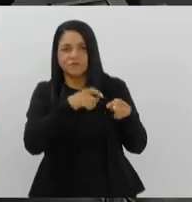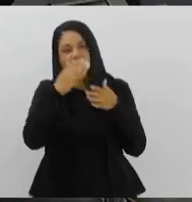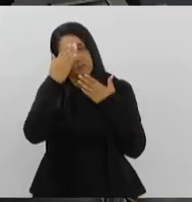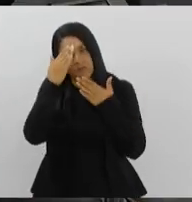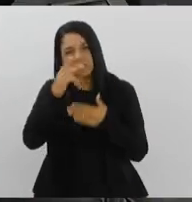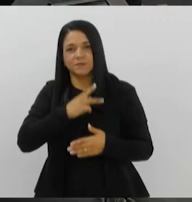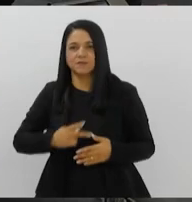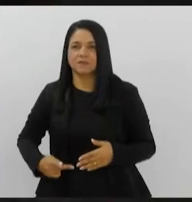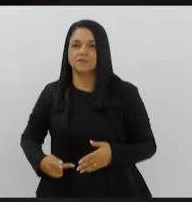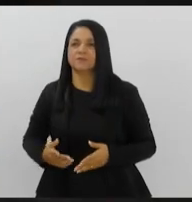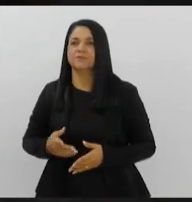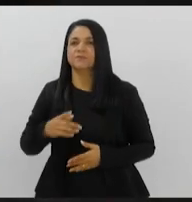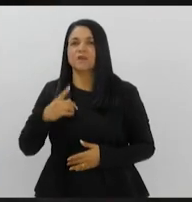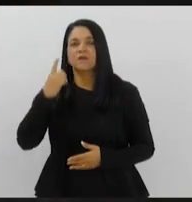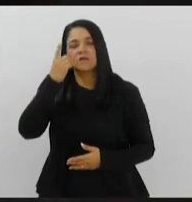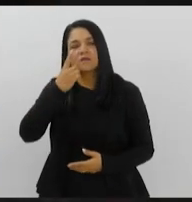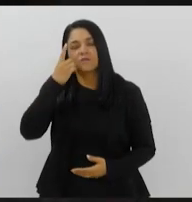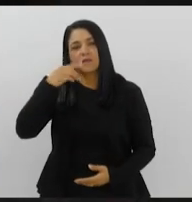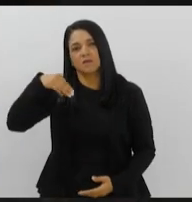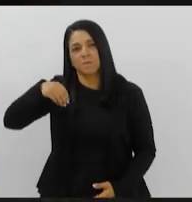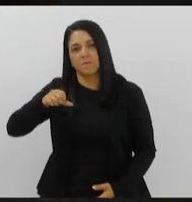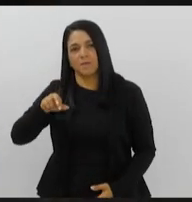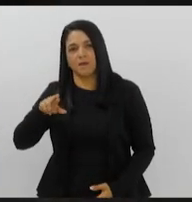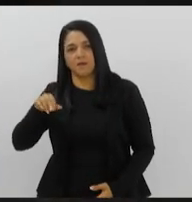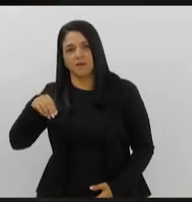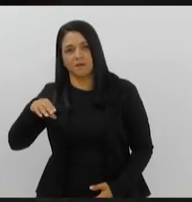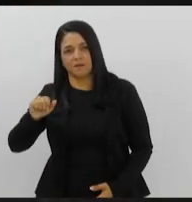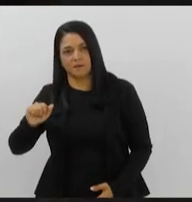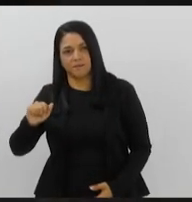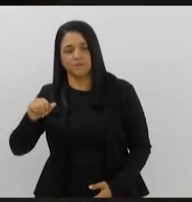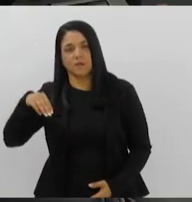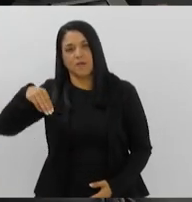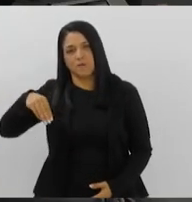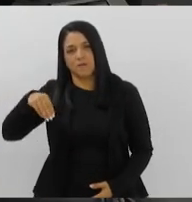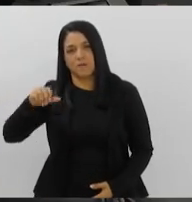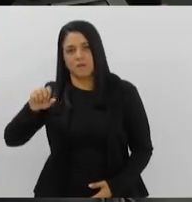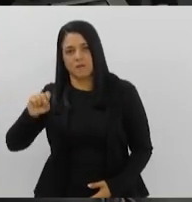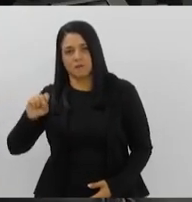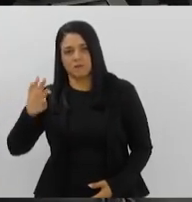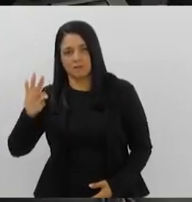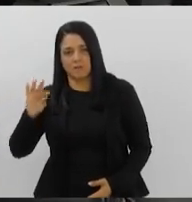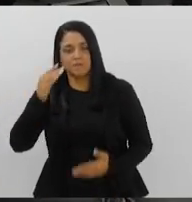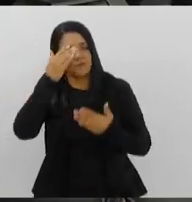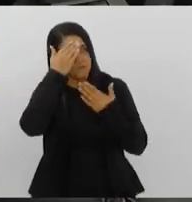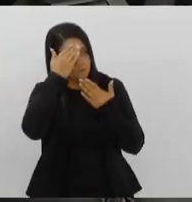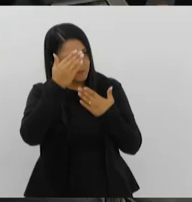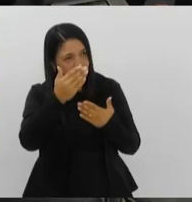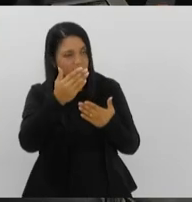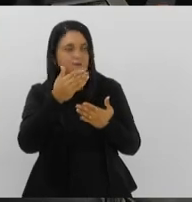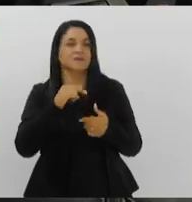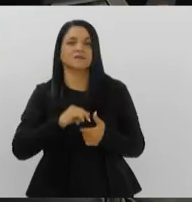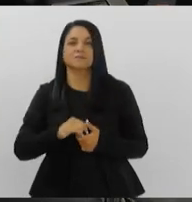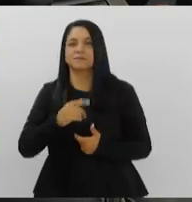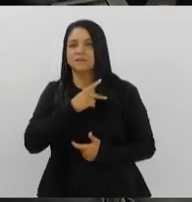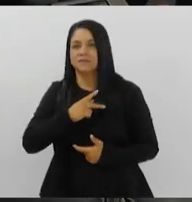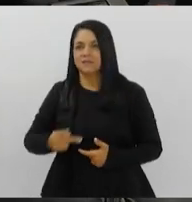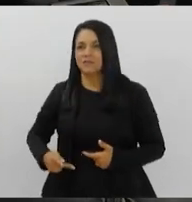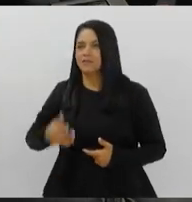presidente. Deputada Marina, do MST. Obrigada, presidenta. Boa tarde,